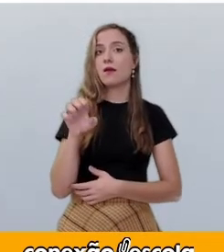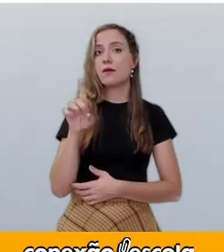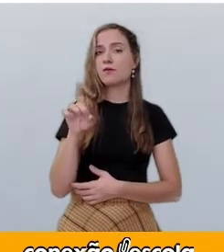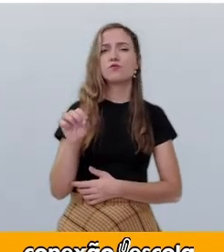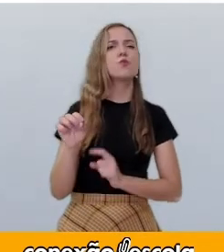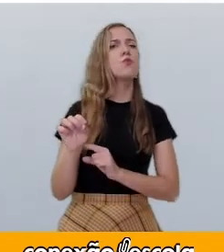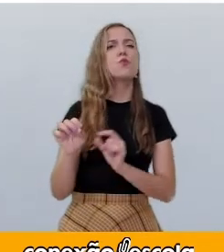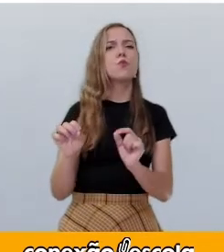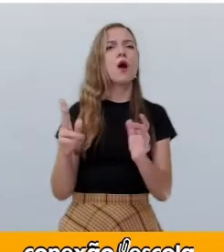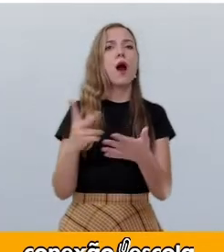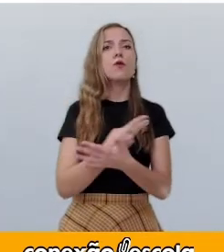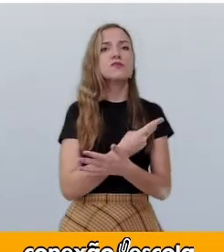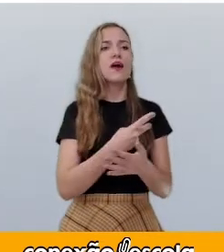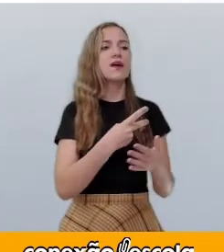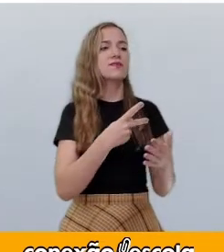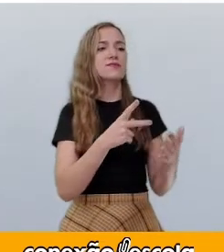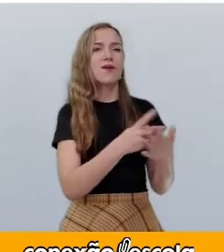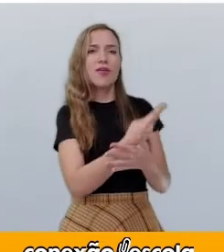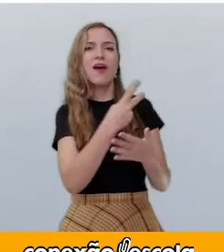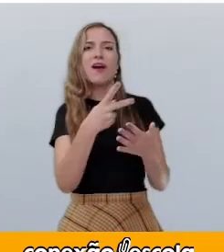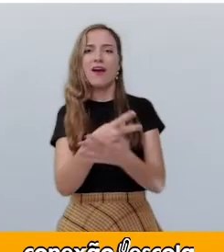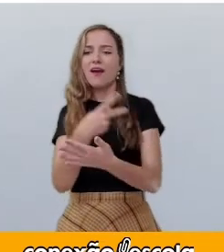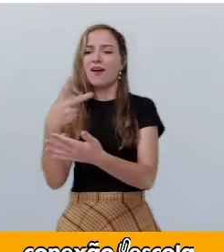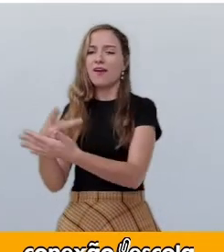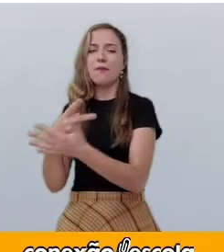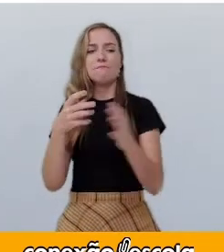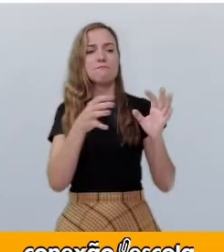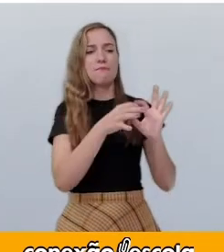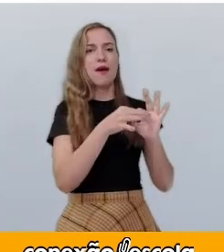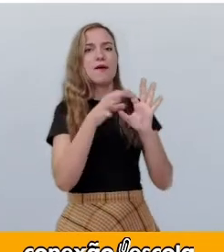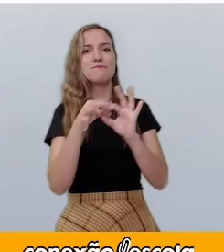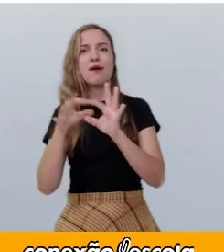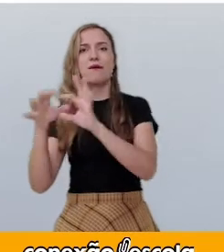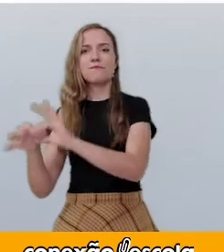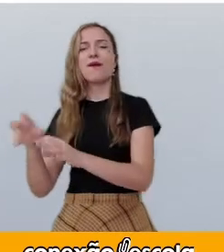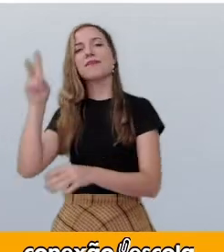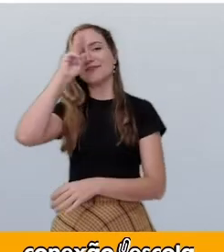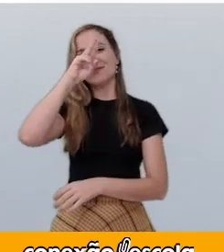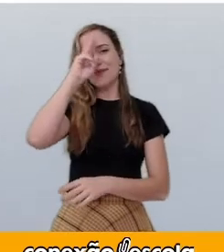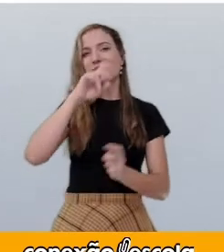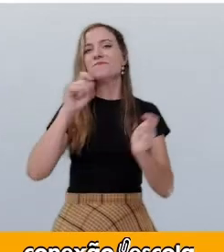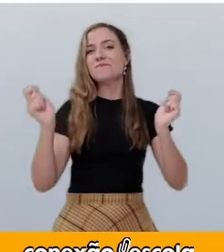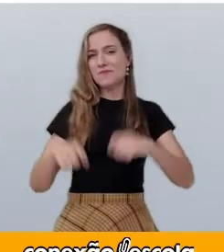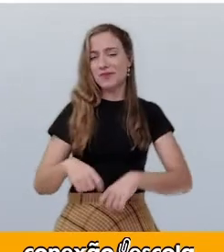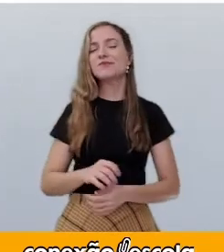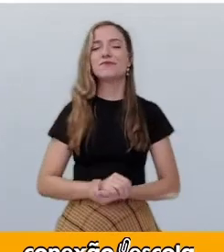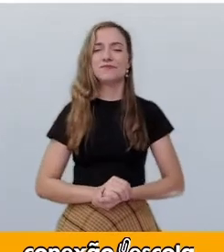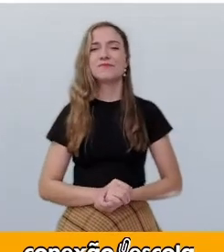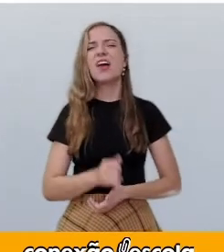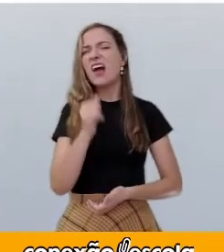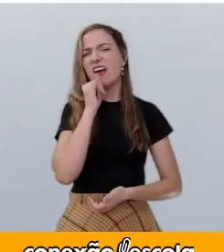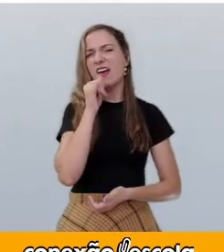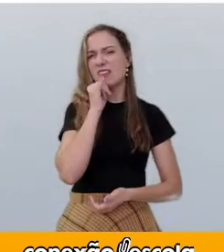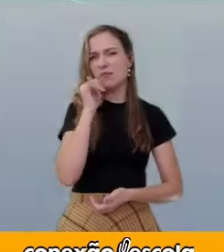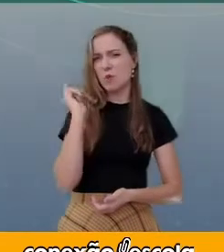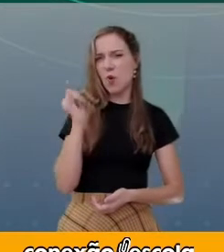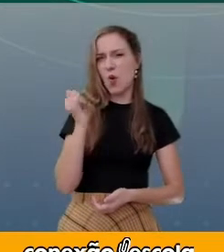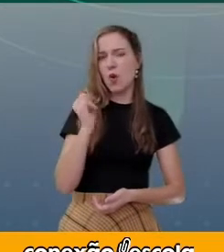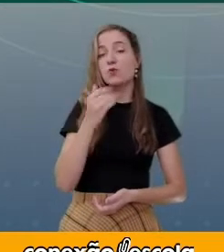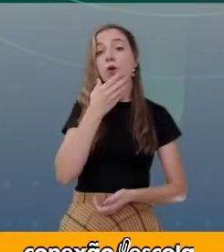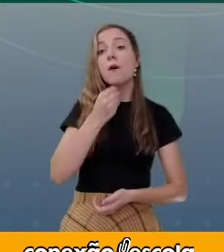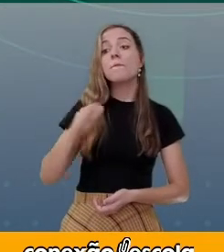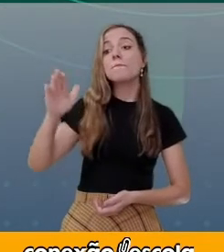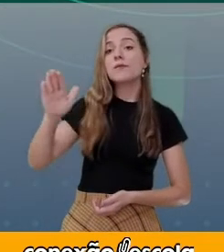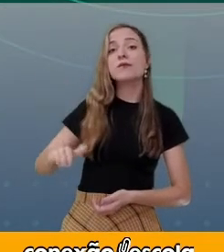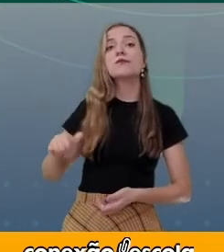a sequência de ações que faz com que a narrativa exista no exemplo do conto que nós lemos o